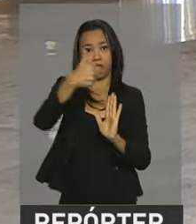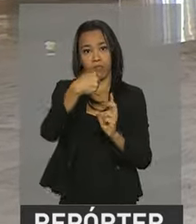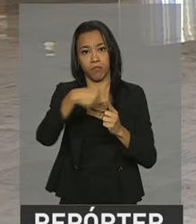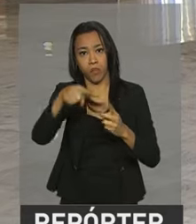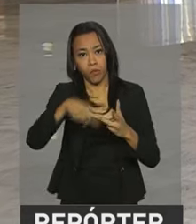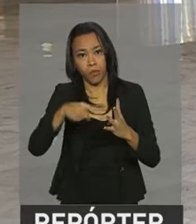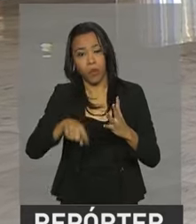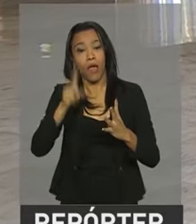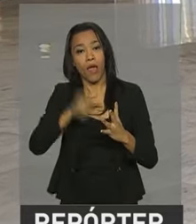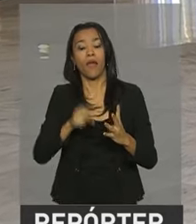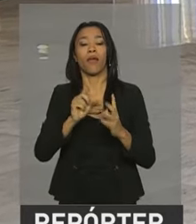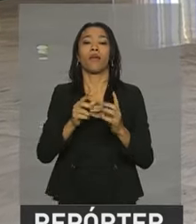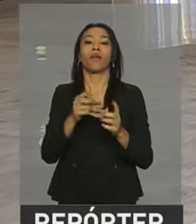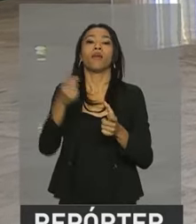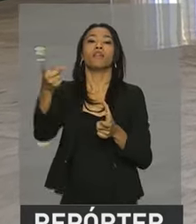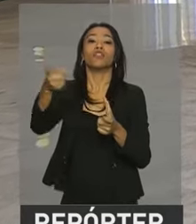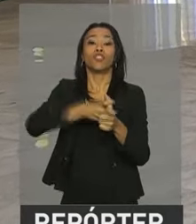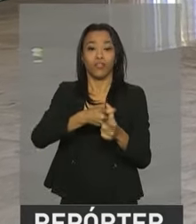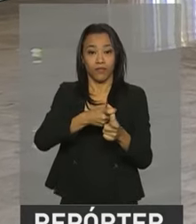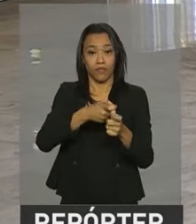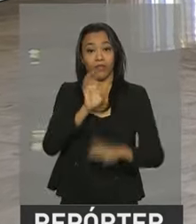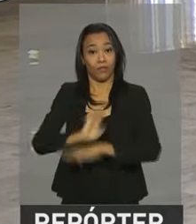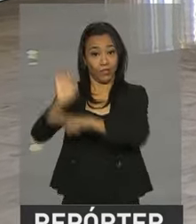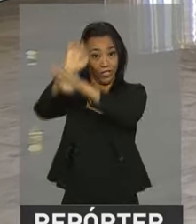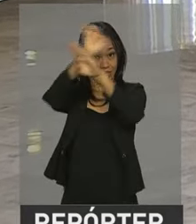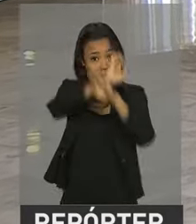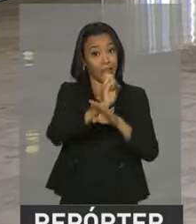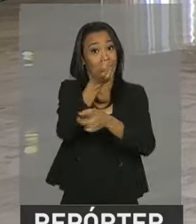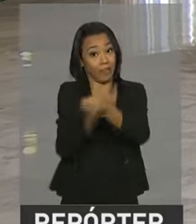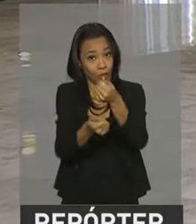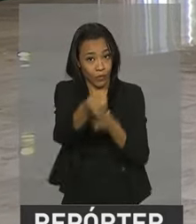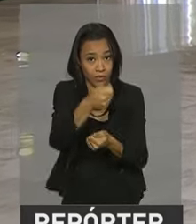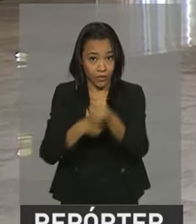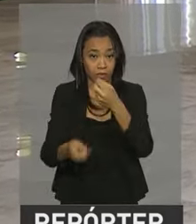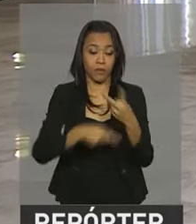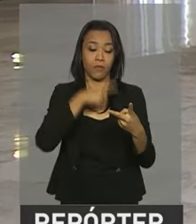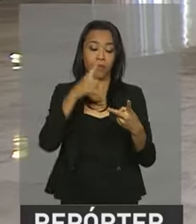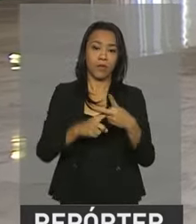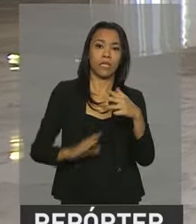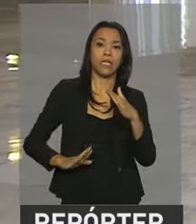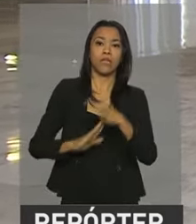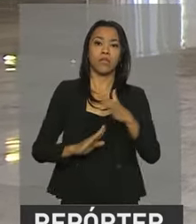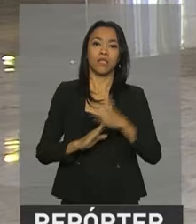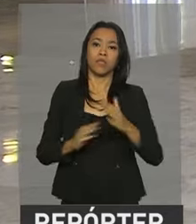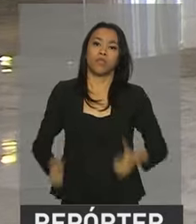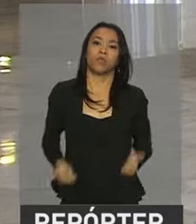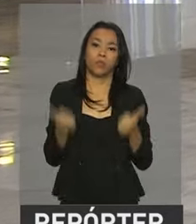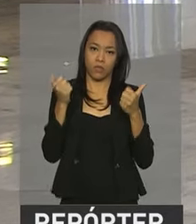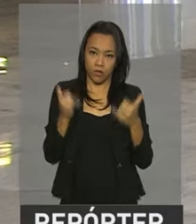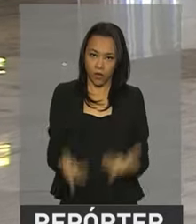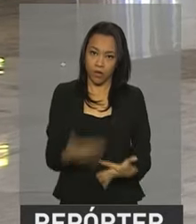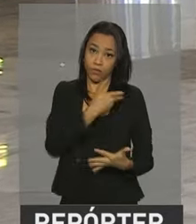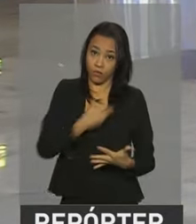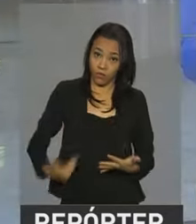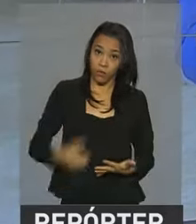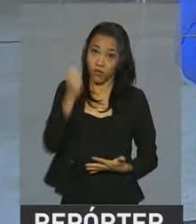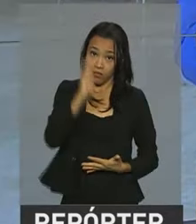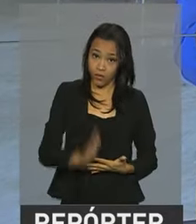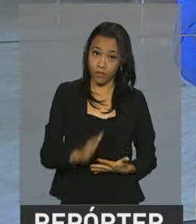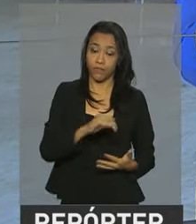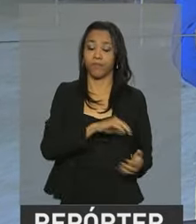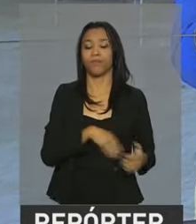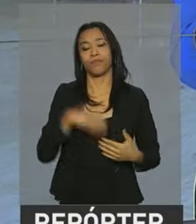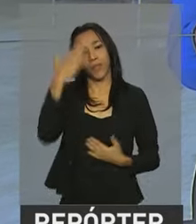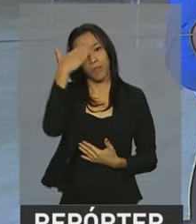renegociação da dívida dos Estados com a união e a limitação dos gastos públicos no Brasil Daniele Obrigada